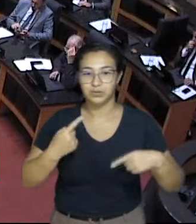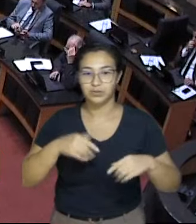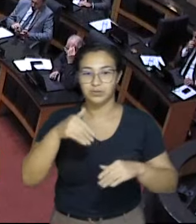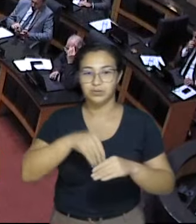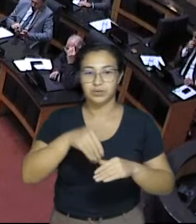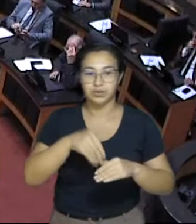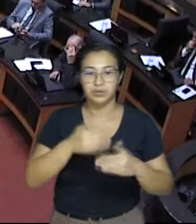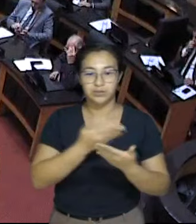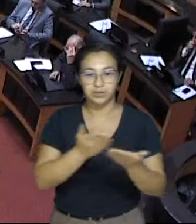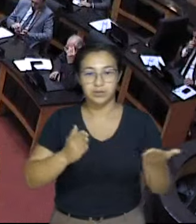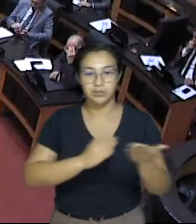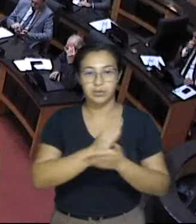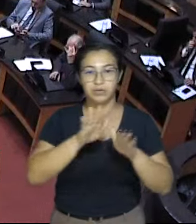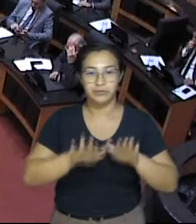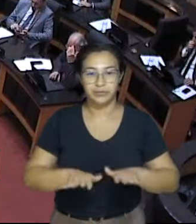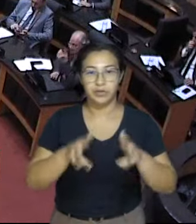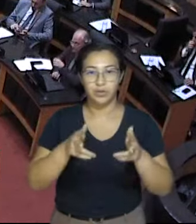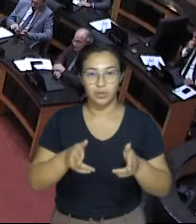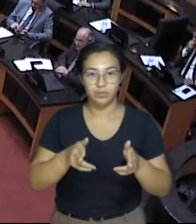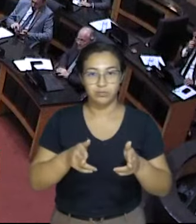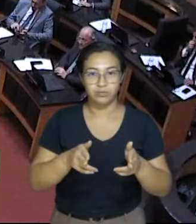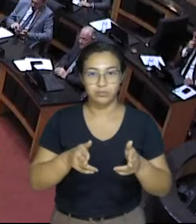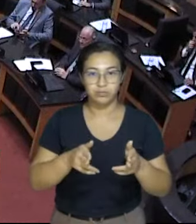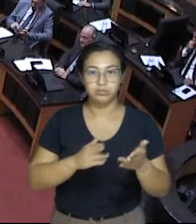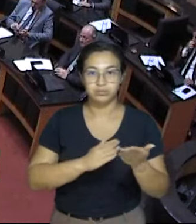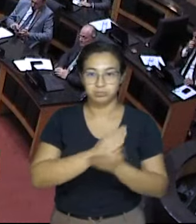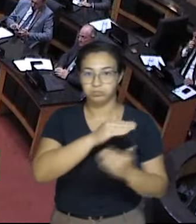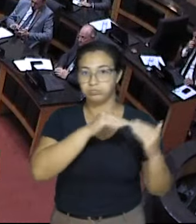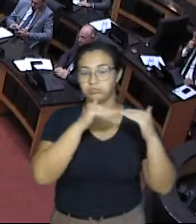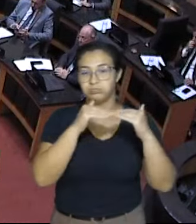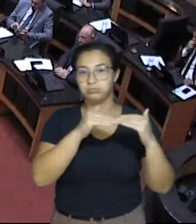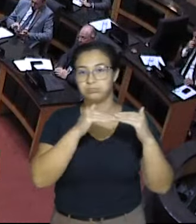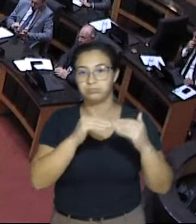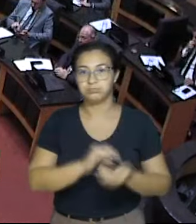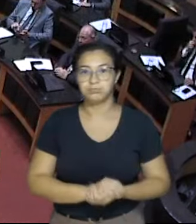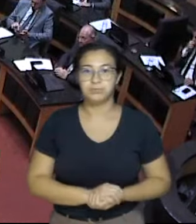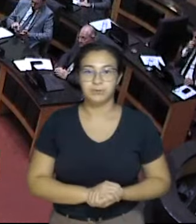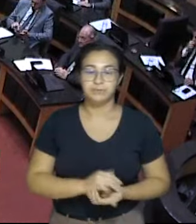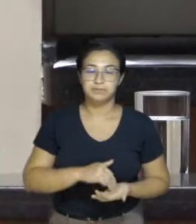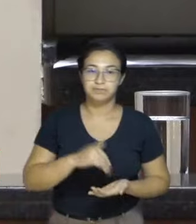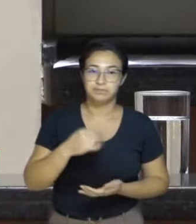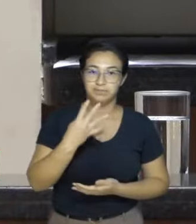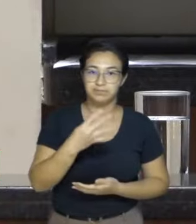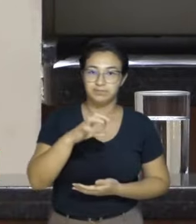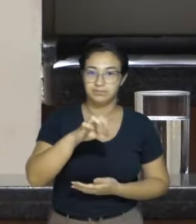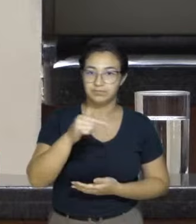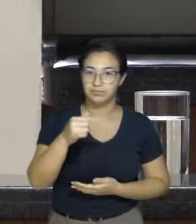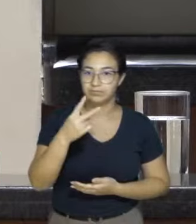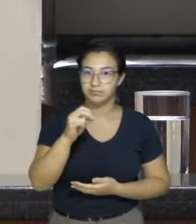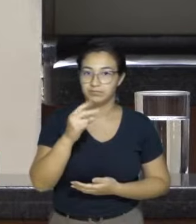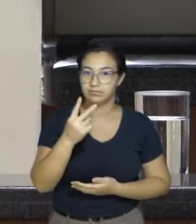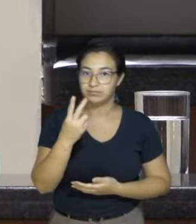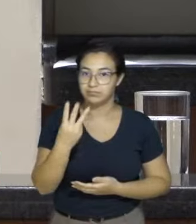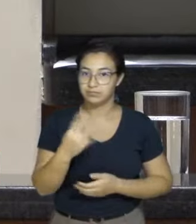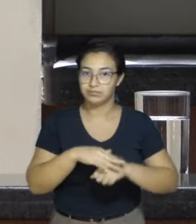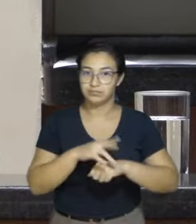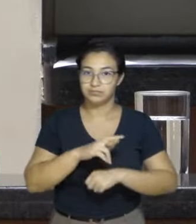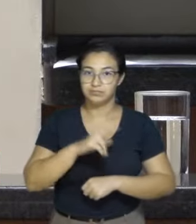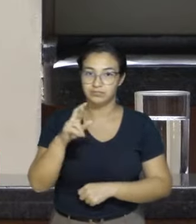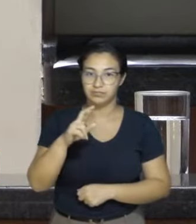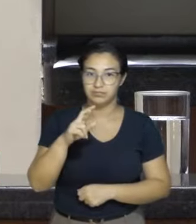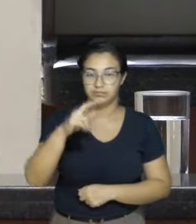deputados que aprovam, permaneçam como se encontram. Aprovado por unanimidade. Moção 497/2023, autoria do deputado